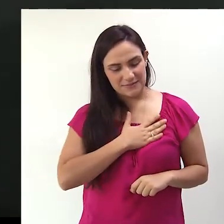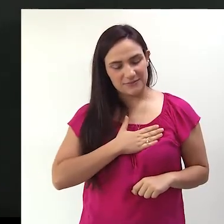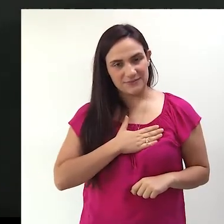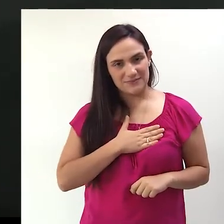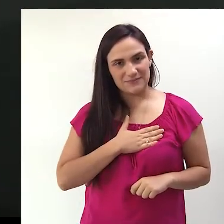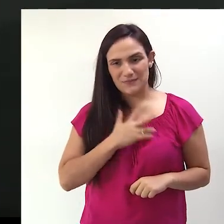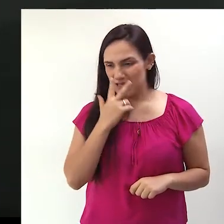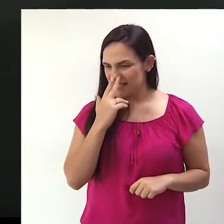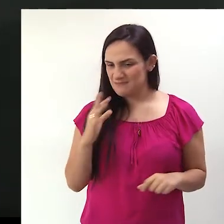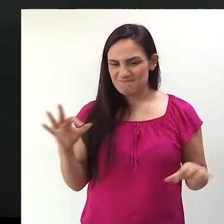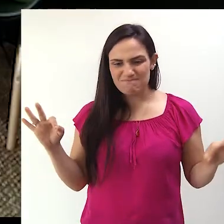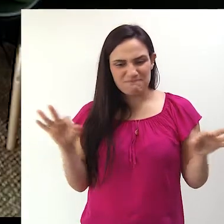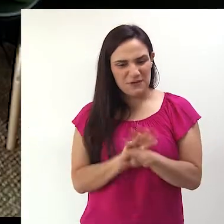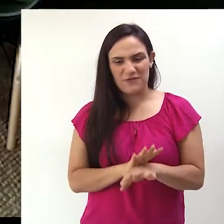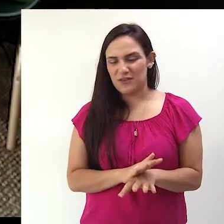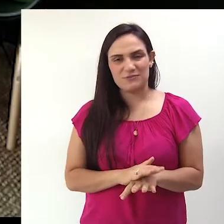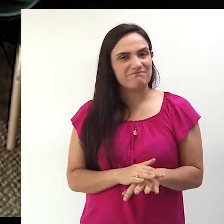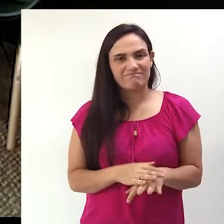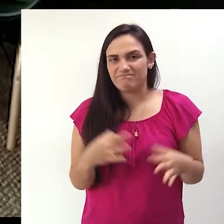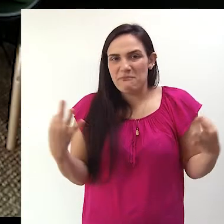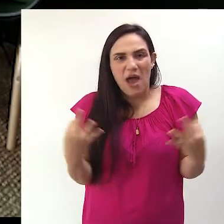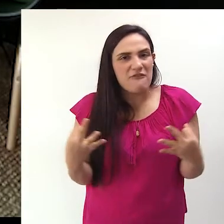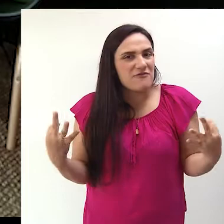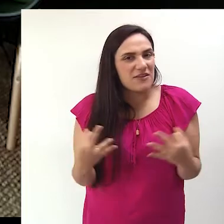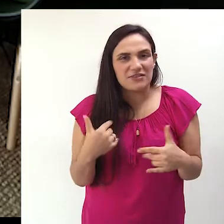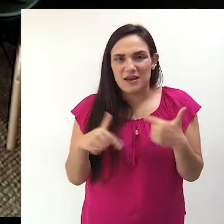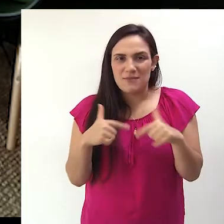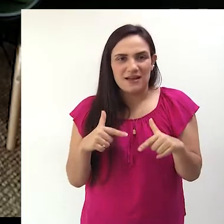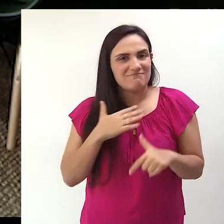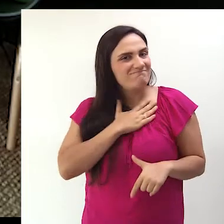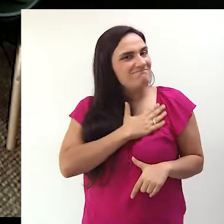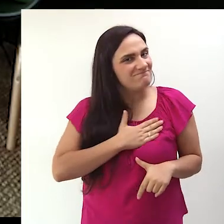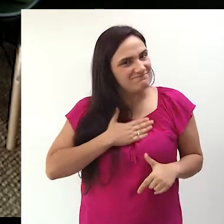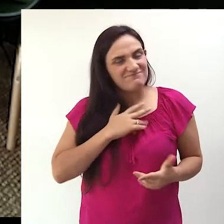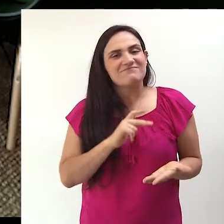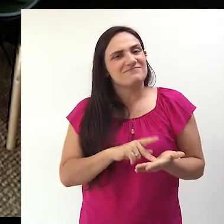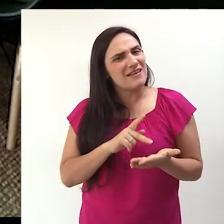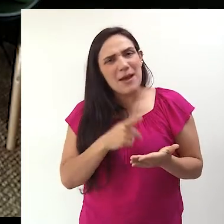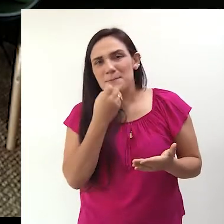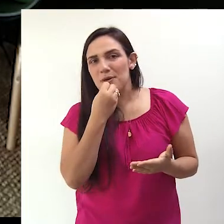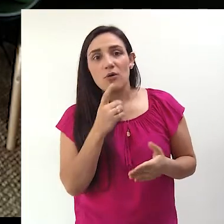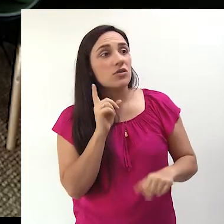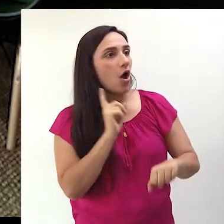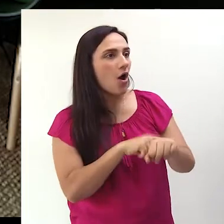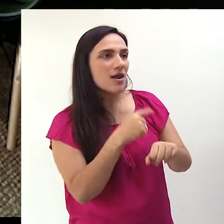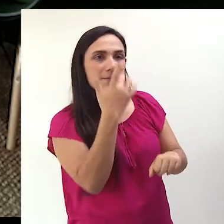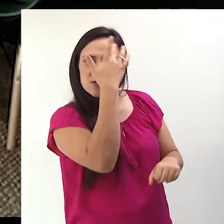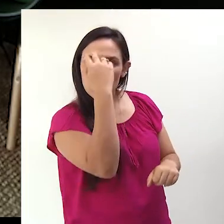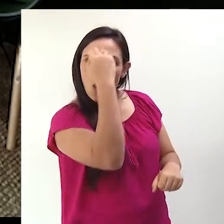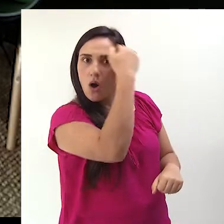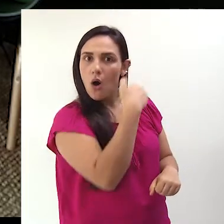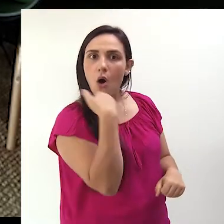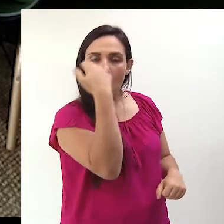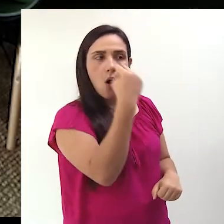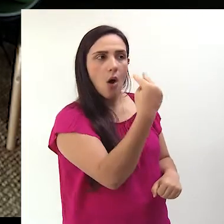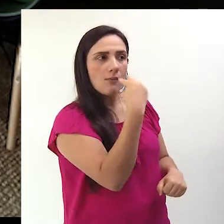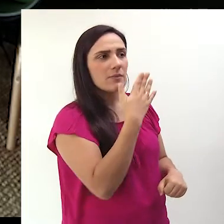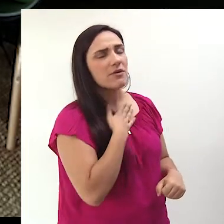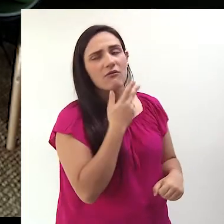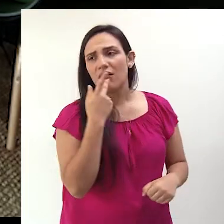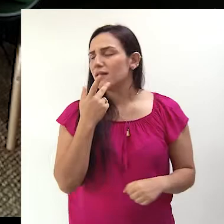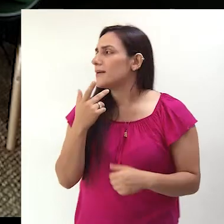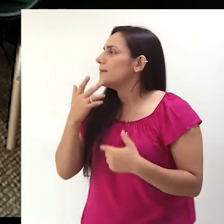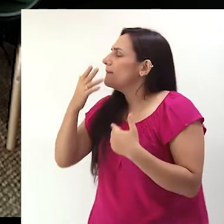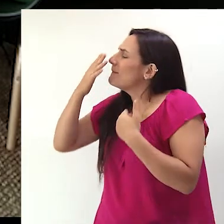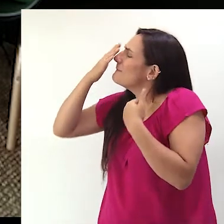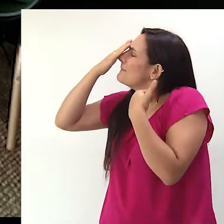de ouro. É aquilo ali que faz a satisfação da vítima. É gostoso devolver para a vítima o que ela perdeu, né, doutor? Seja um patrimônio como esse,